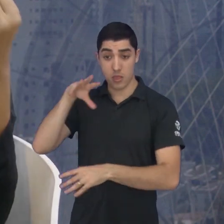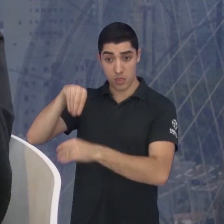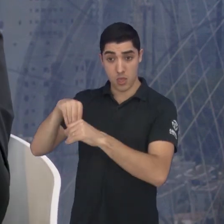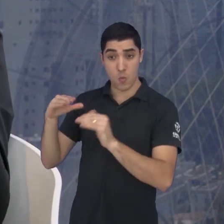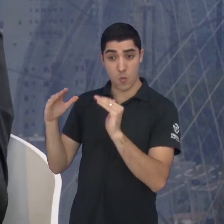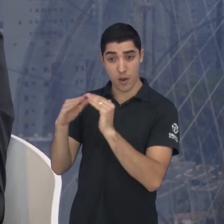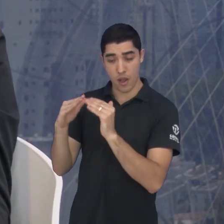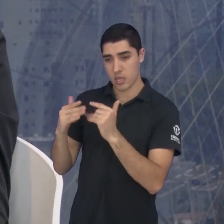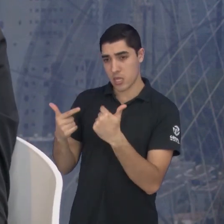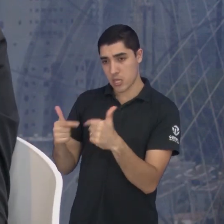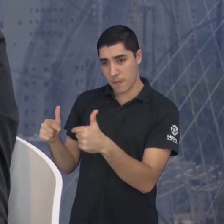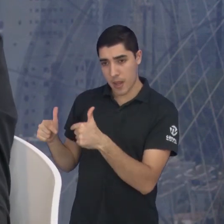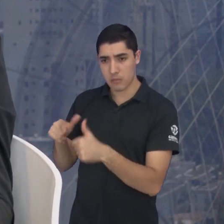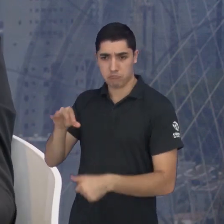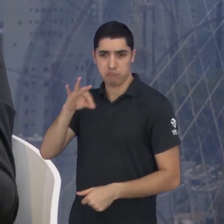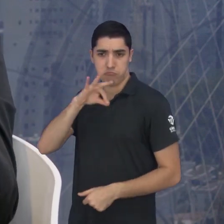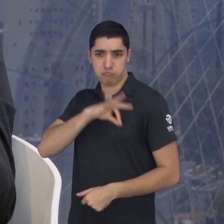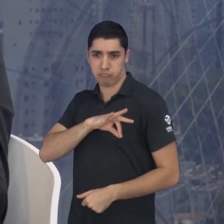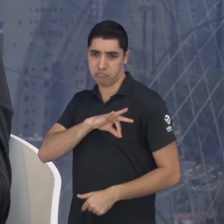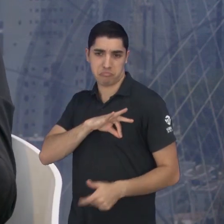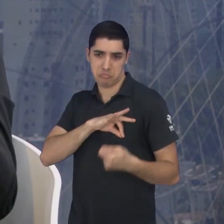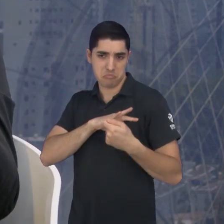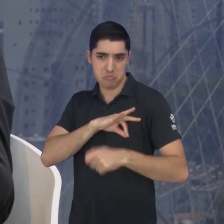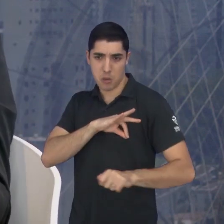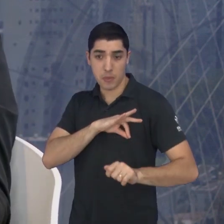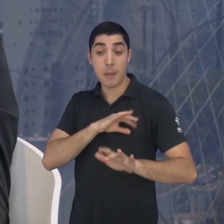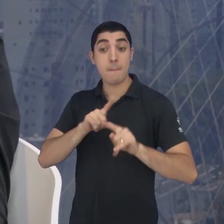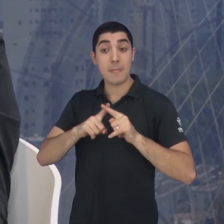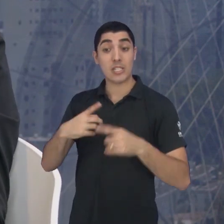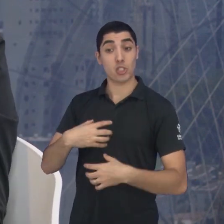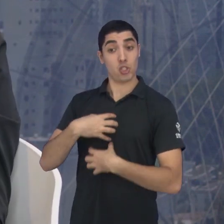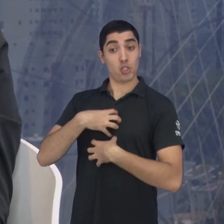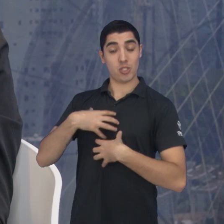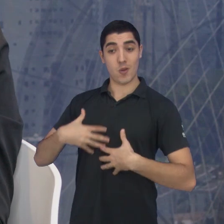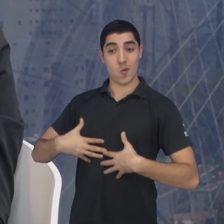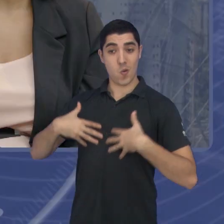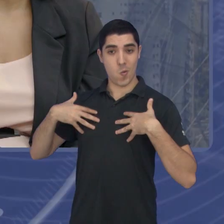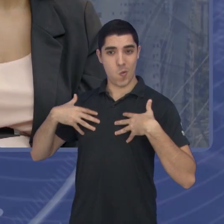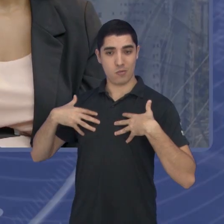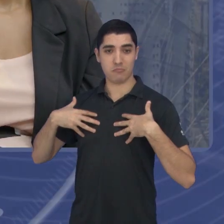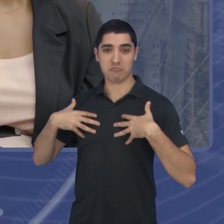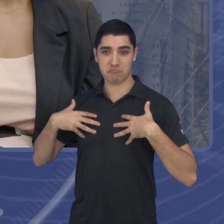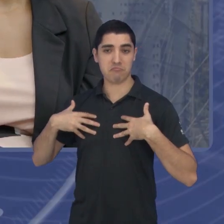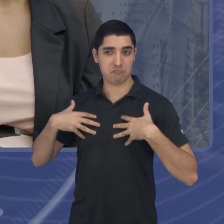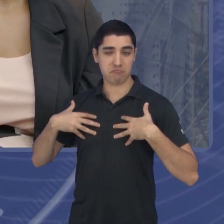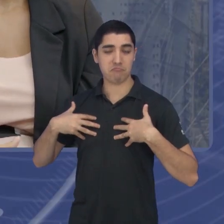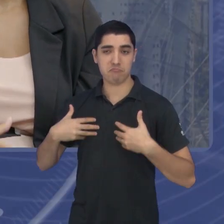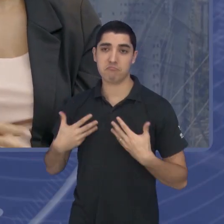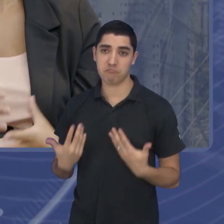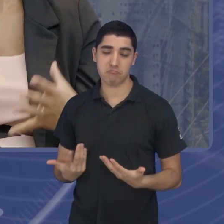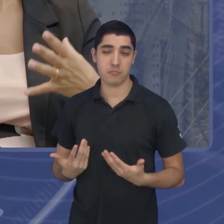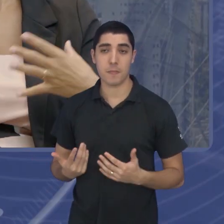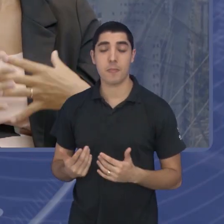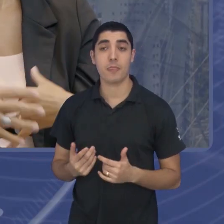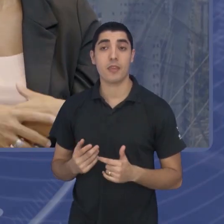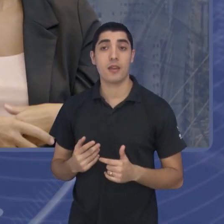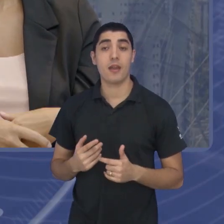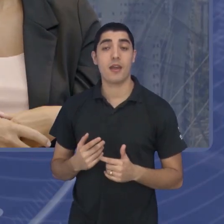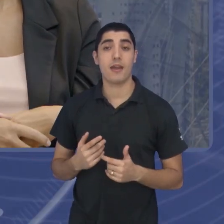ser remunerada financeiramente e ter uma autoestima ok com isso, entende? E é